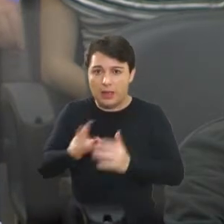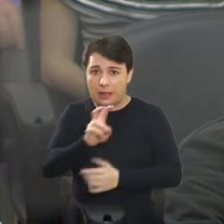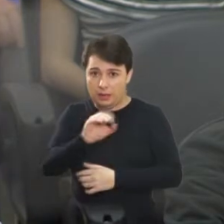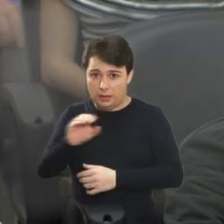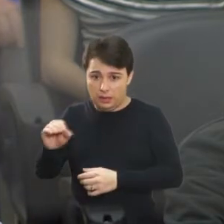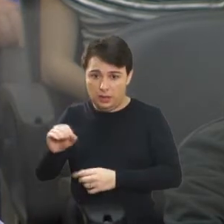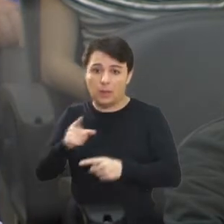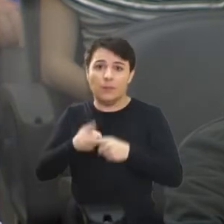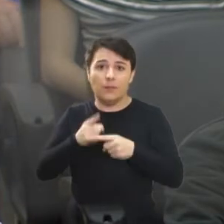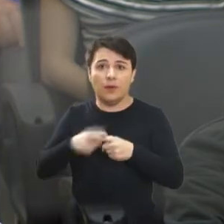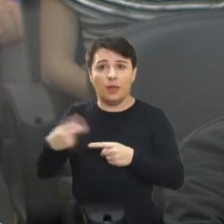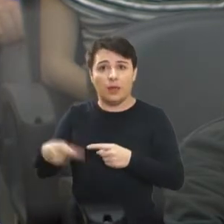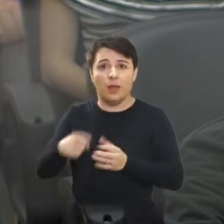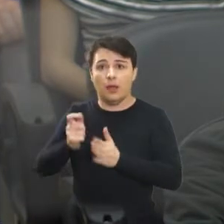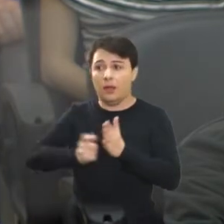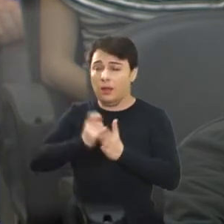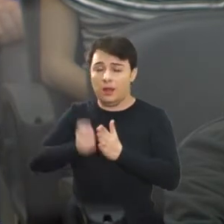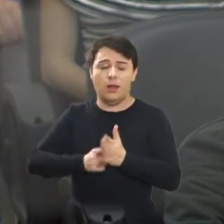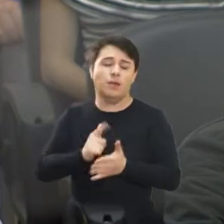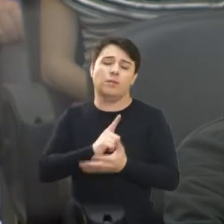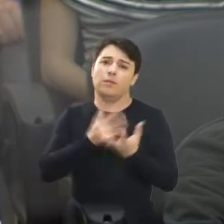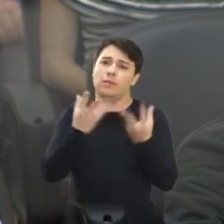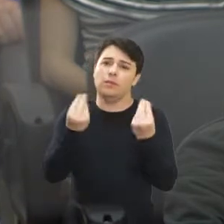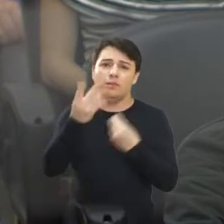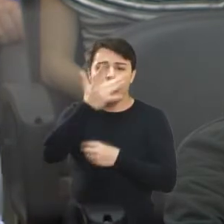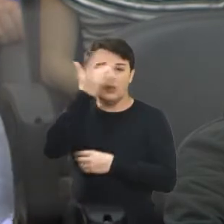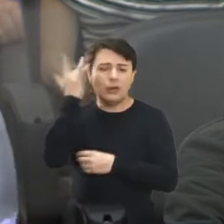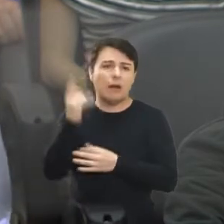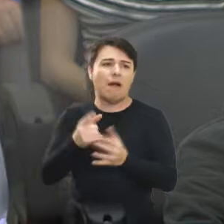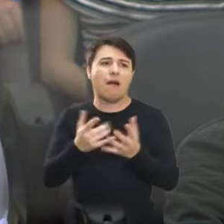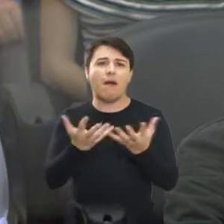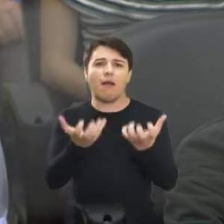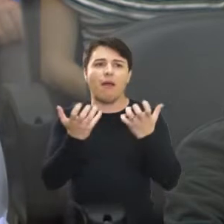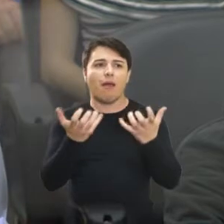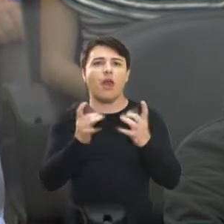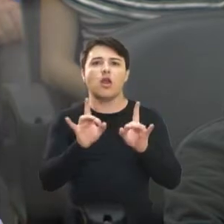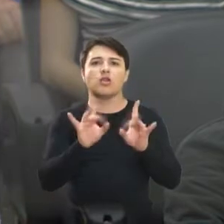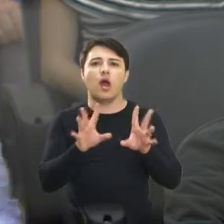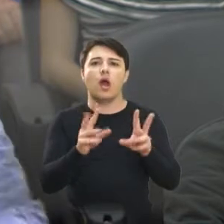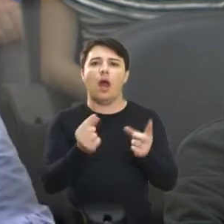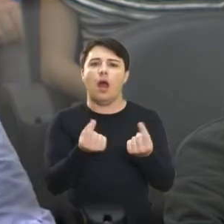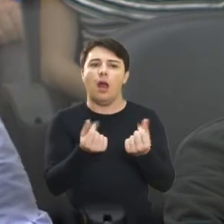que vem se dando aqui no município de Araraquara. A gente está falando de